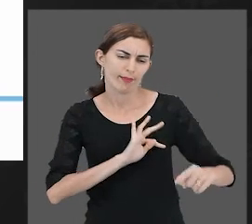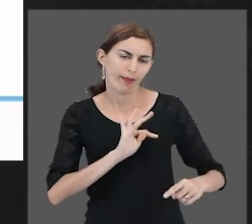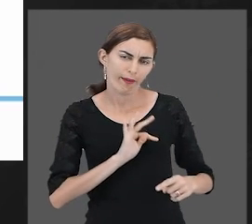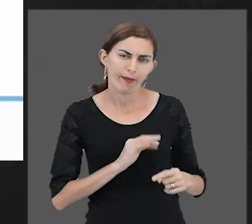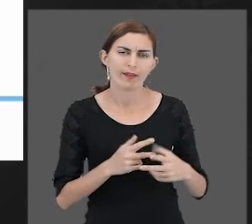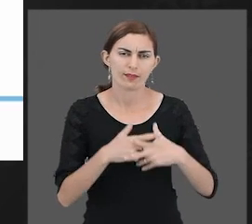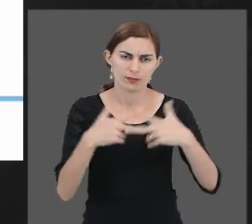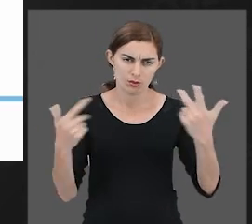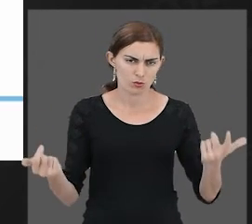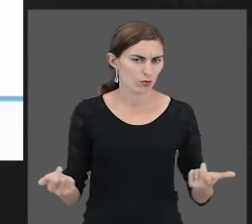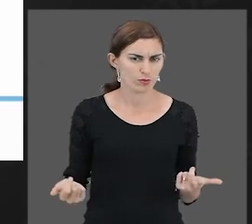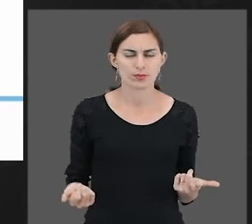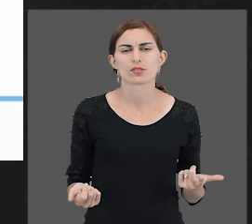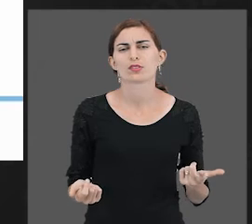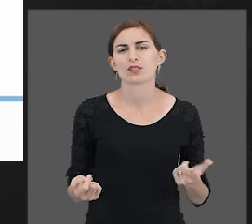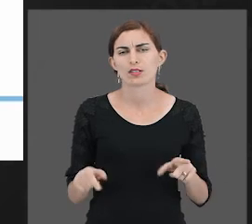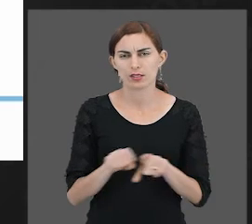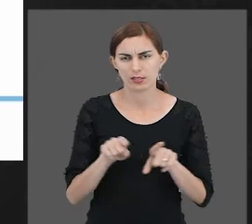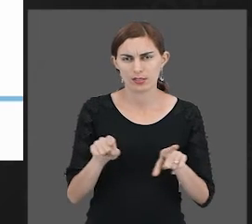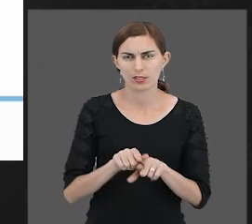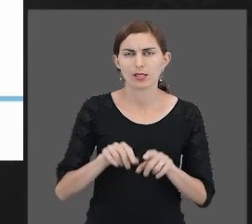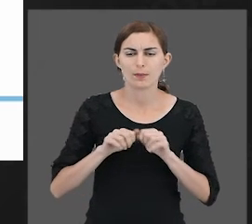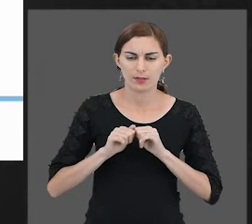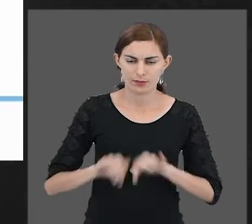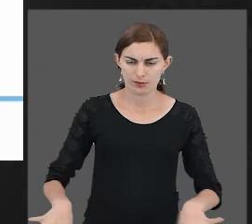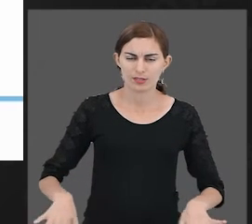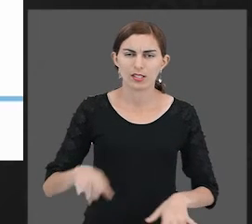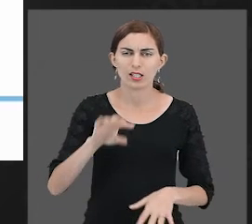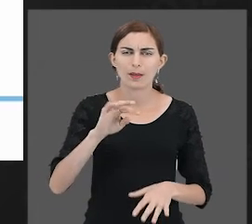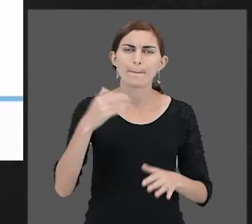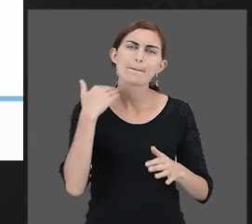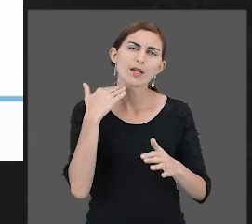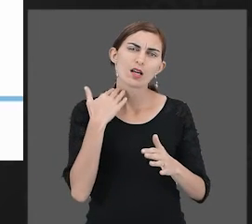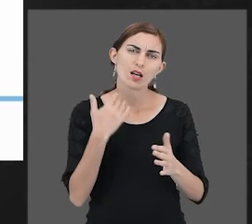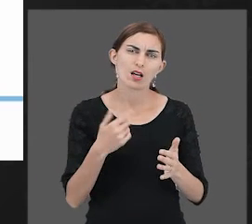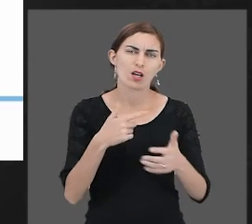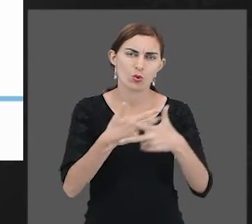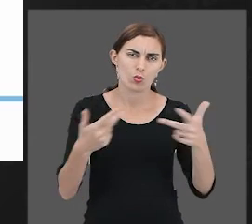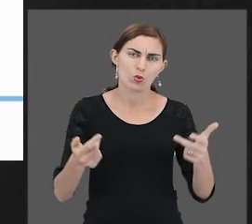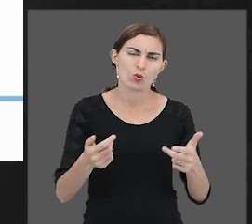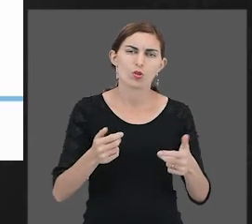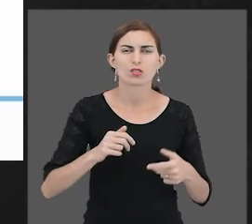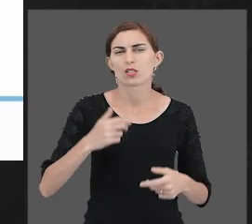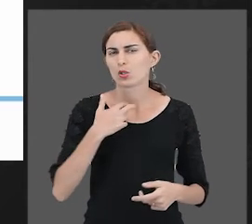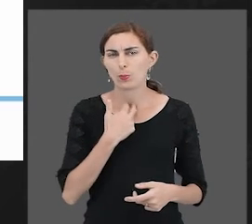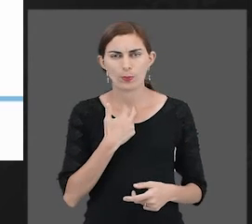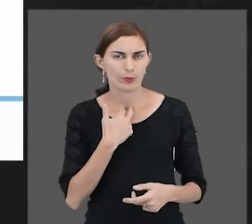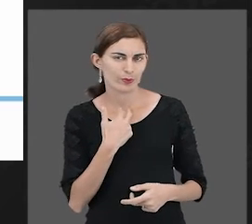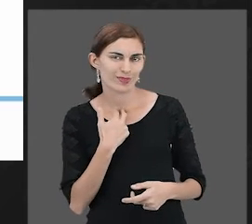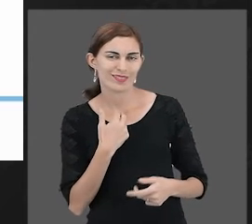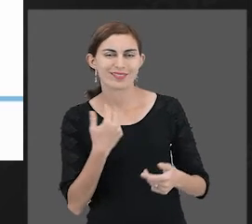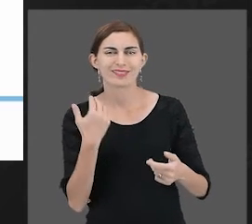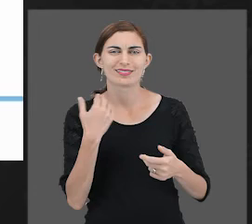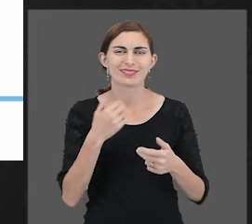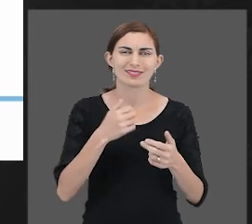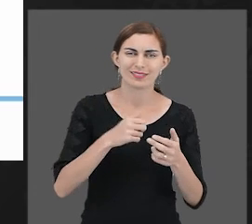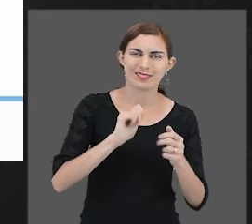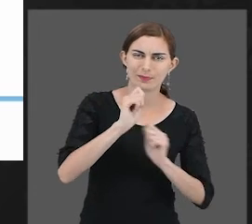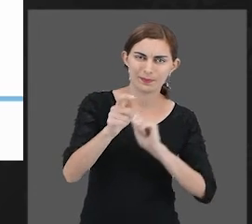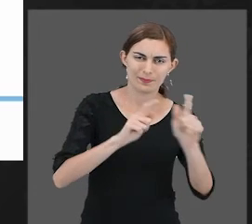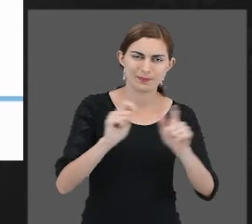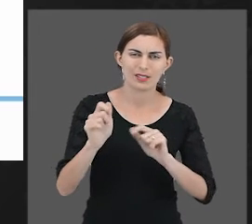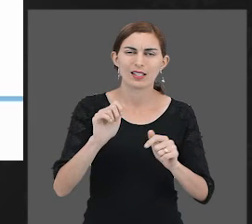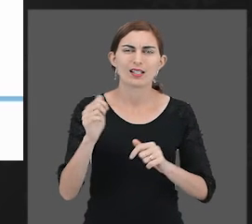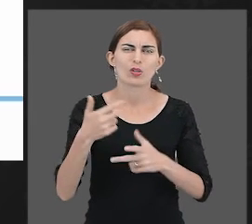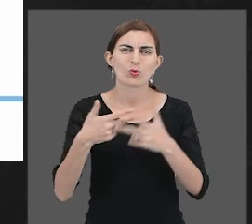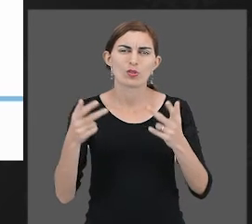ou assemelhados. Cobertura de despesas com tarifas bancárias, não pode. E também dispêndios com